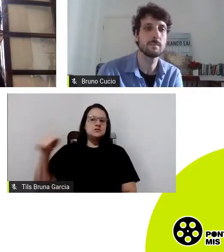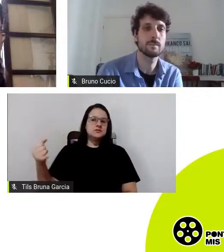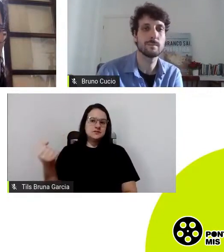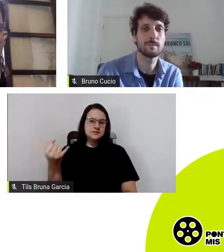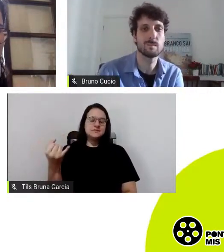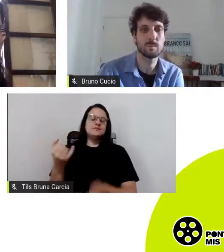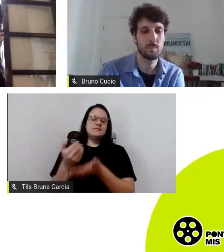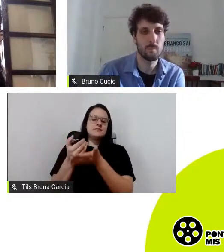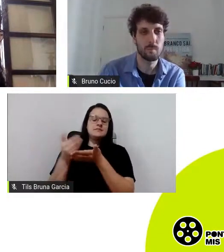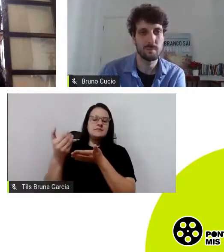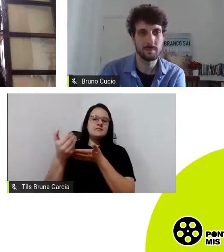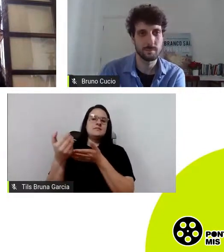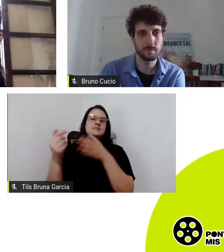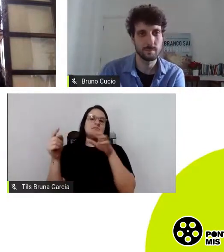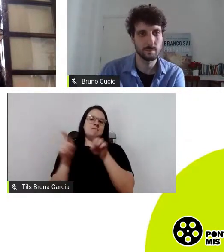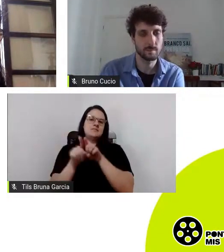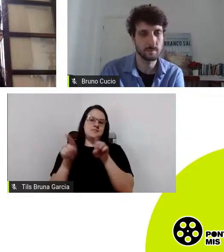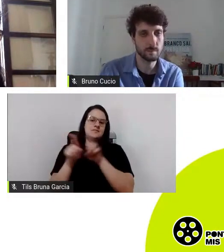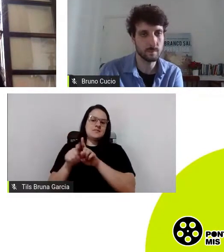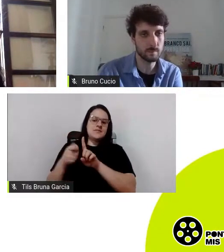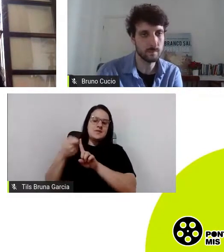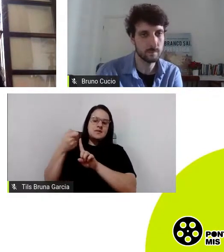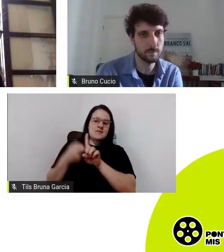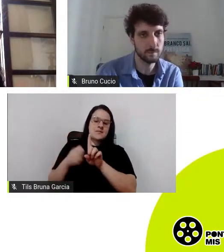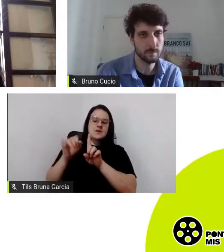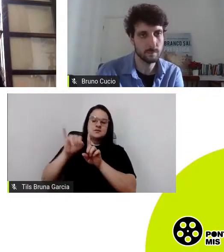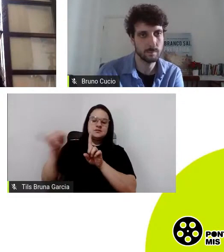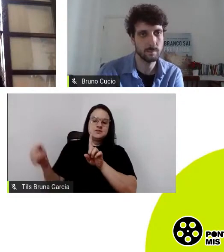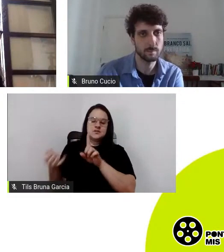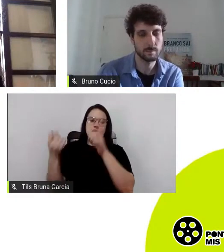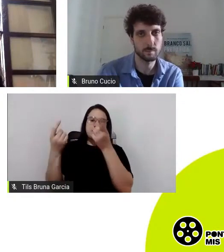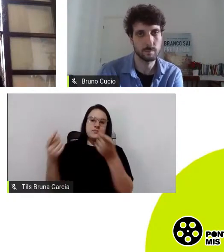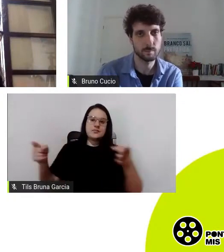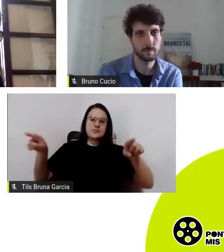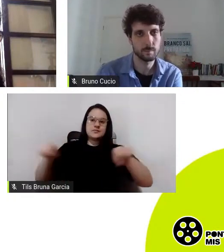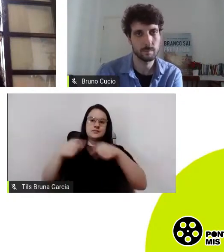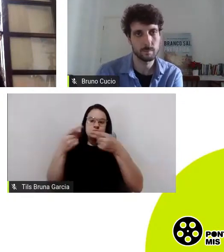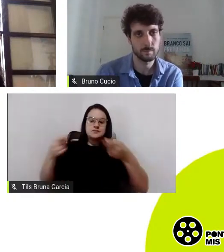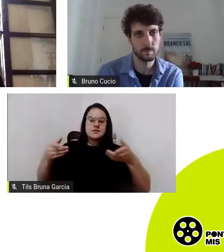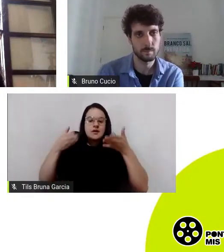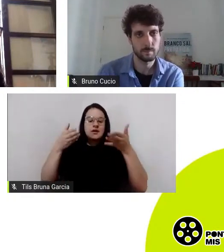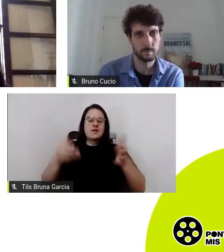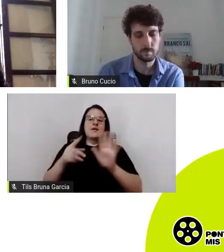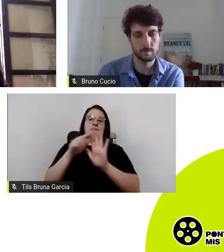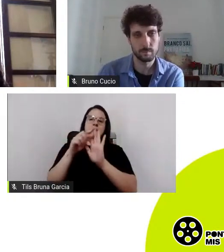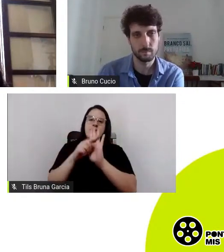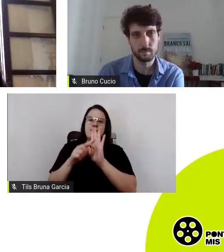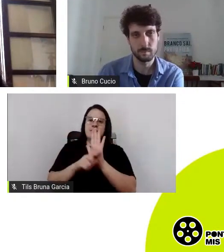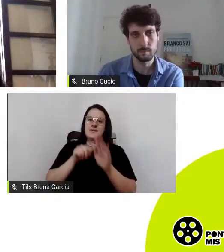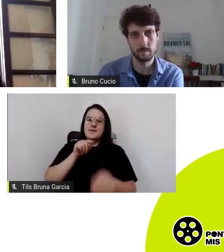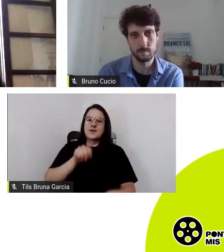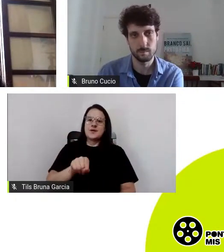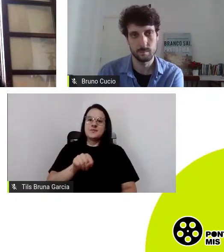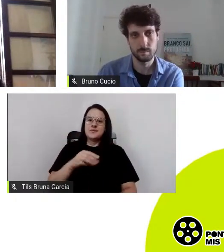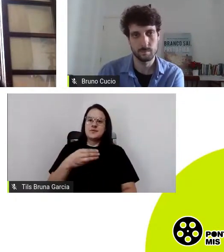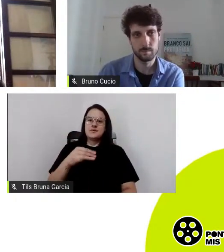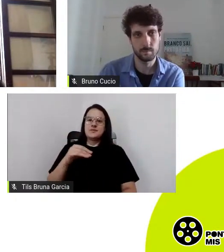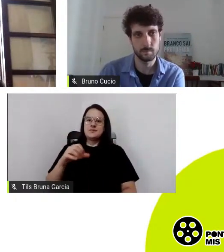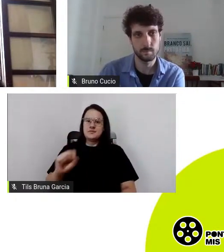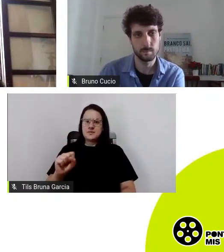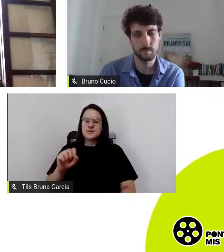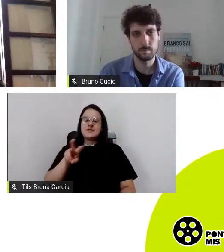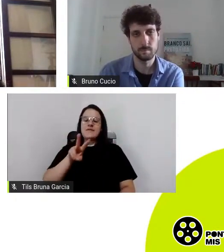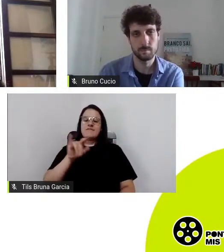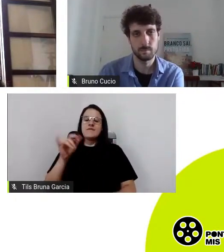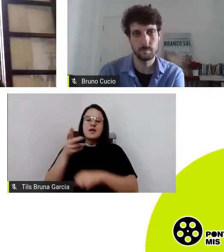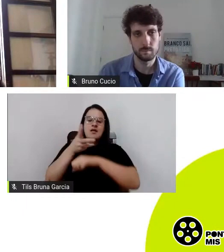início também a esse mês de janeiro musical aqui na programação do Pontos Mis. A gente vai fazer essa live também gravada, mas você